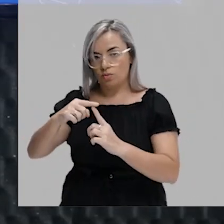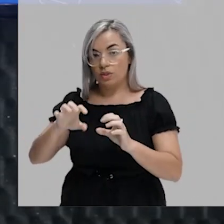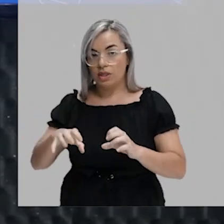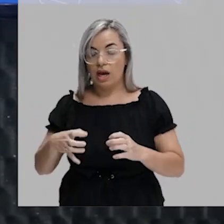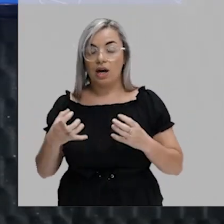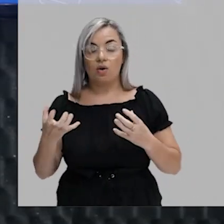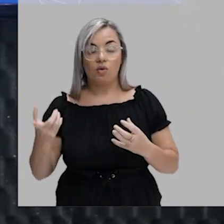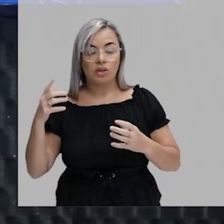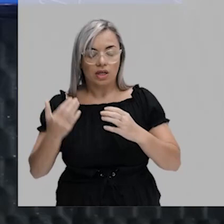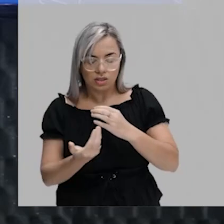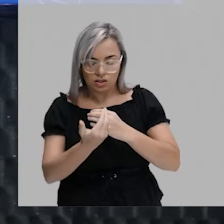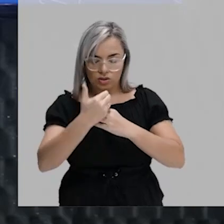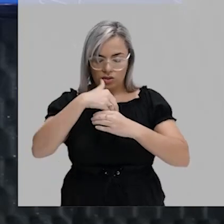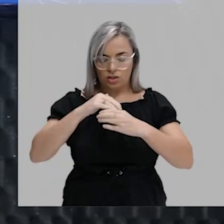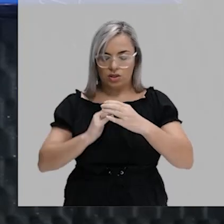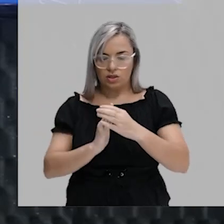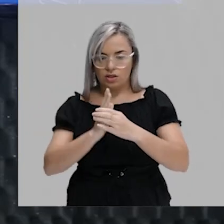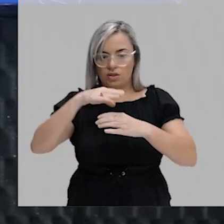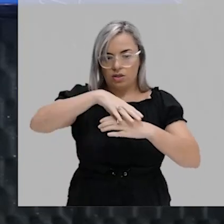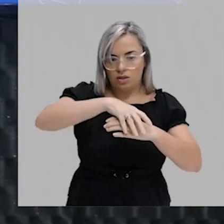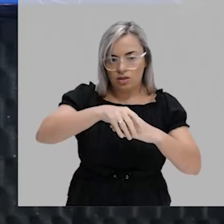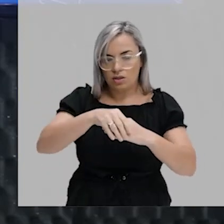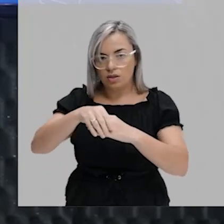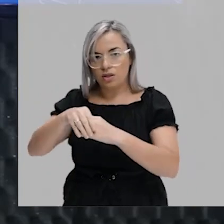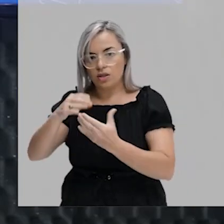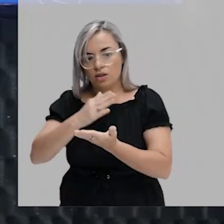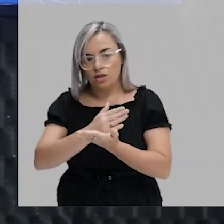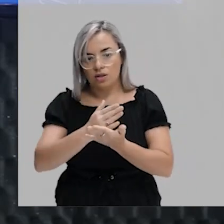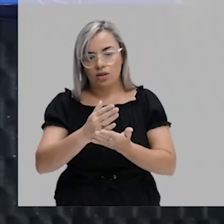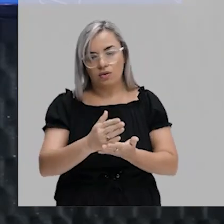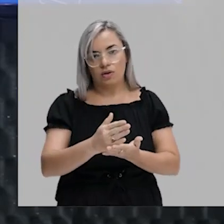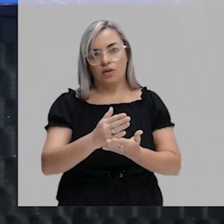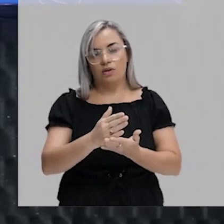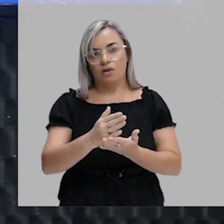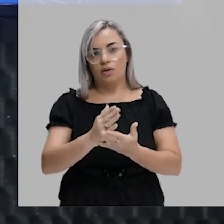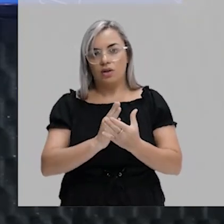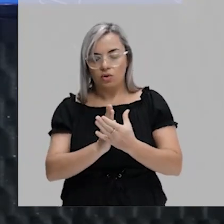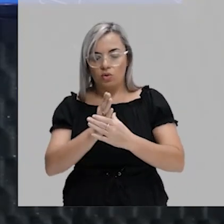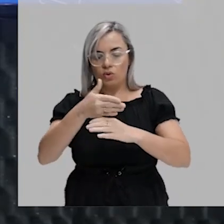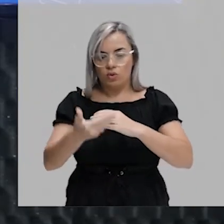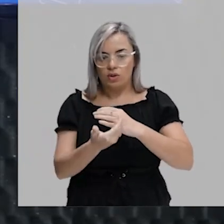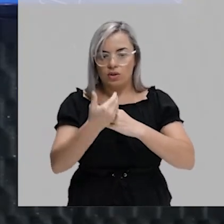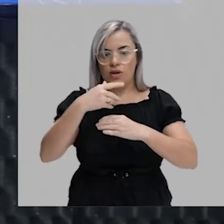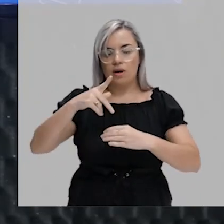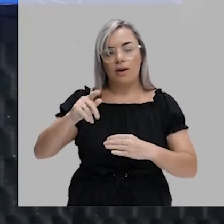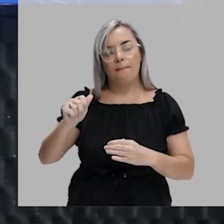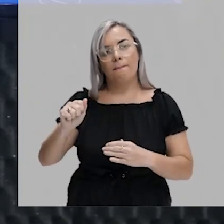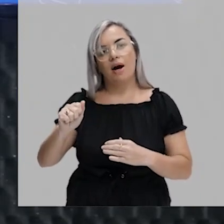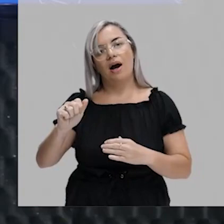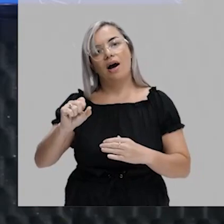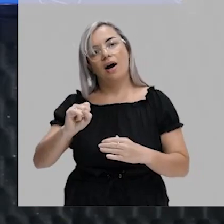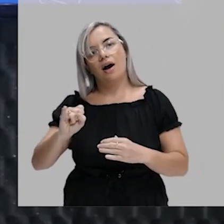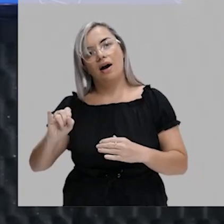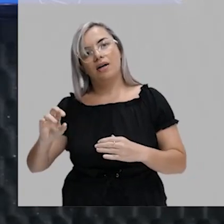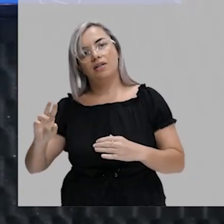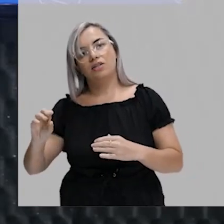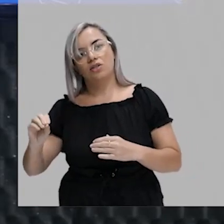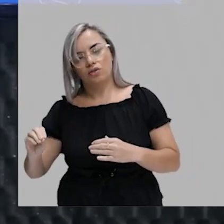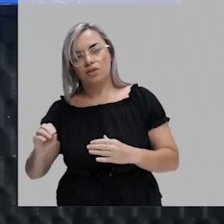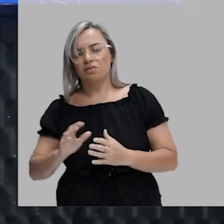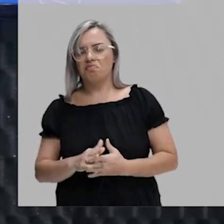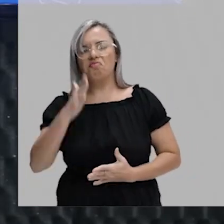vai começar falando aqui nessa aula, falando sobre transporte passivo. Vocês vão ficar sabendo de tudo agora, tá? Então vamos